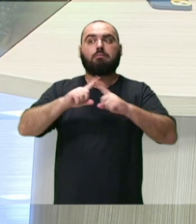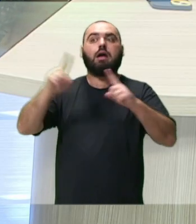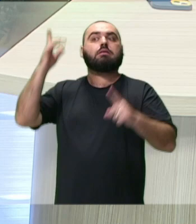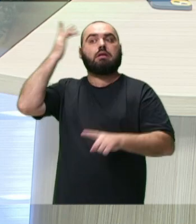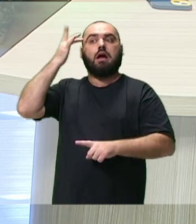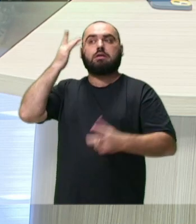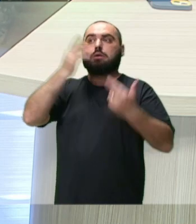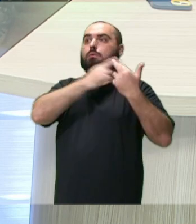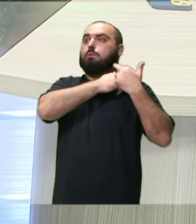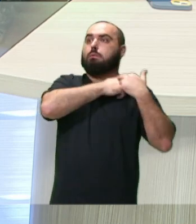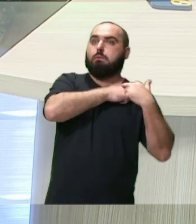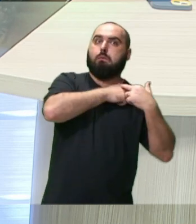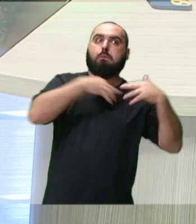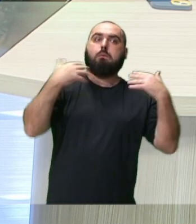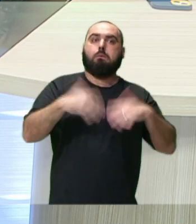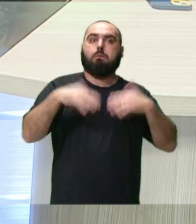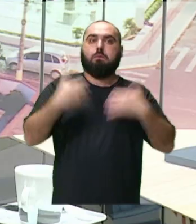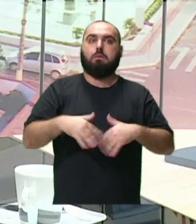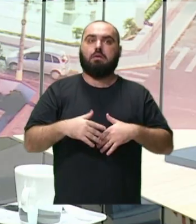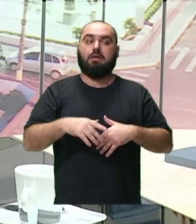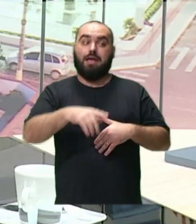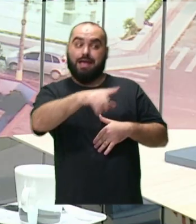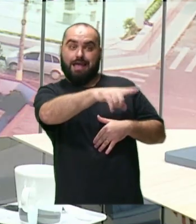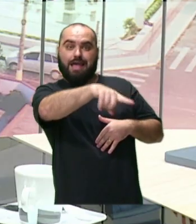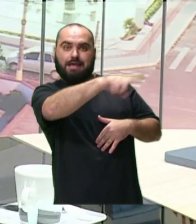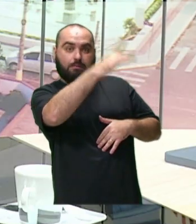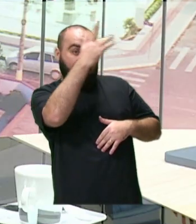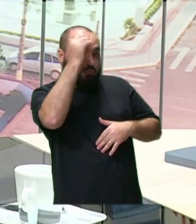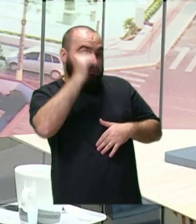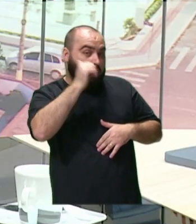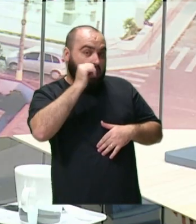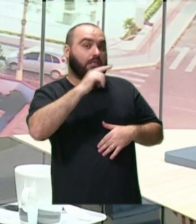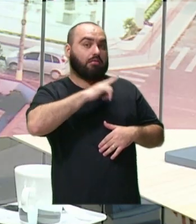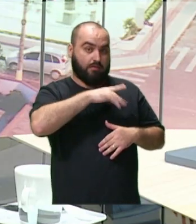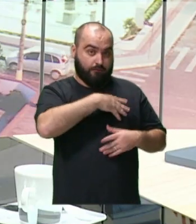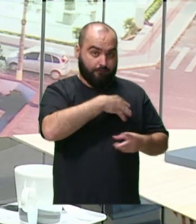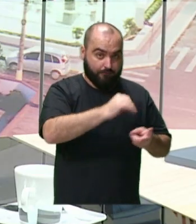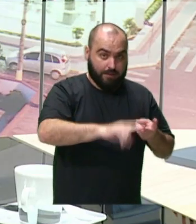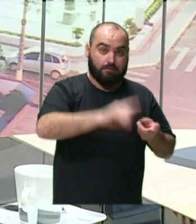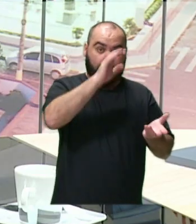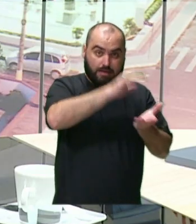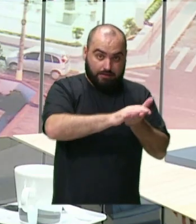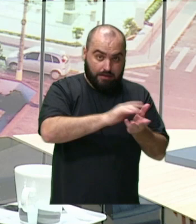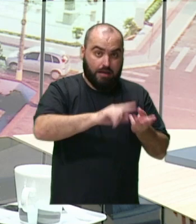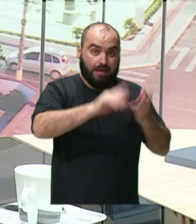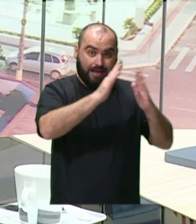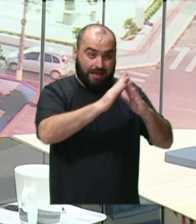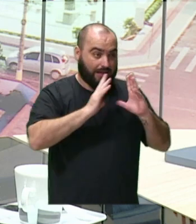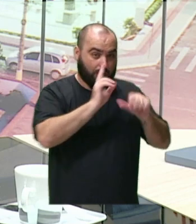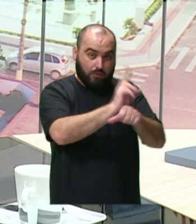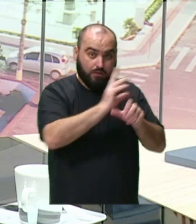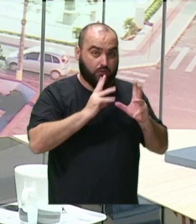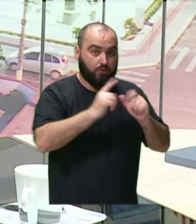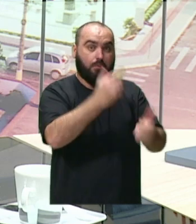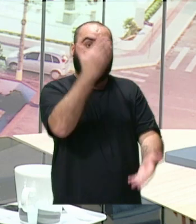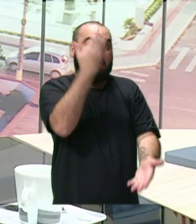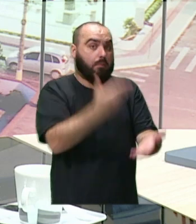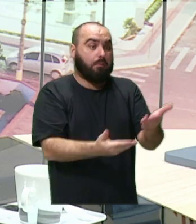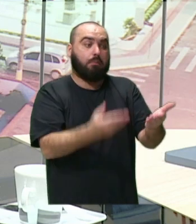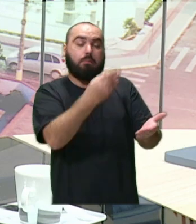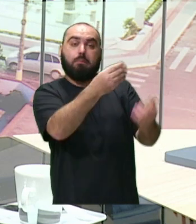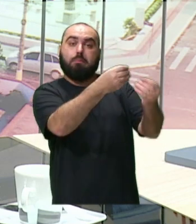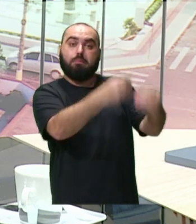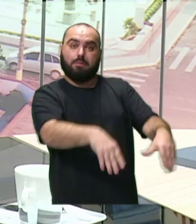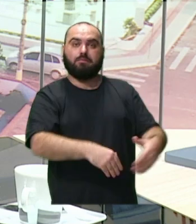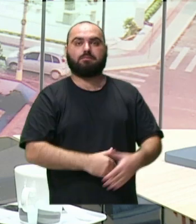elas é pior do que para mim em umas situações. Para elas outras. O que a gente sente é o seguinte, é que sempre se fala em política para as mulheres,